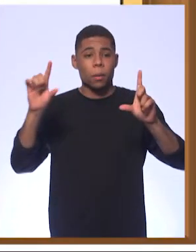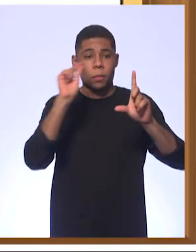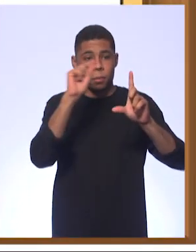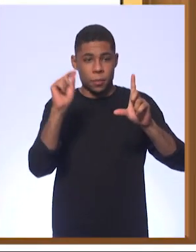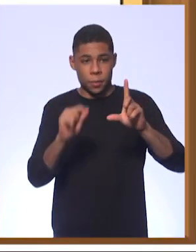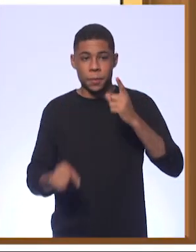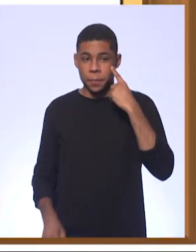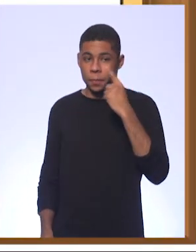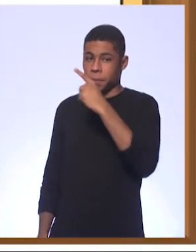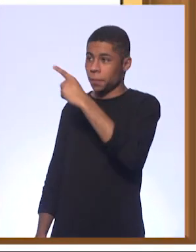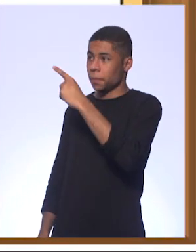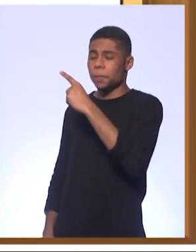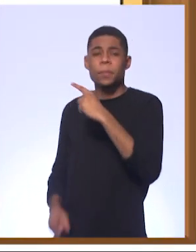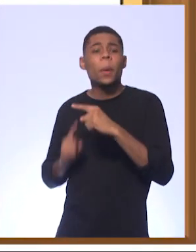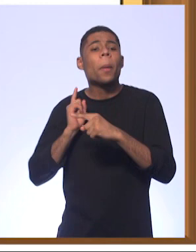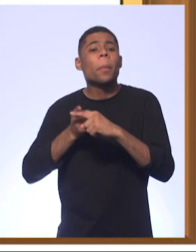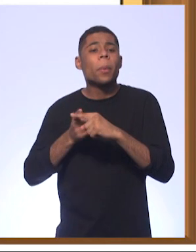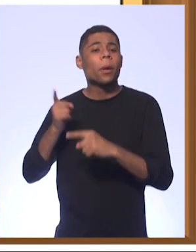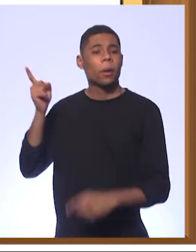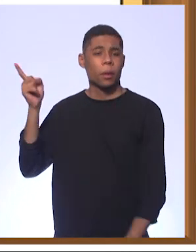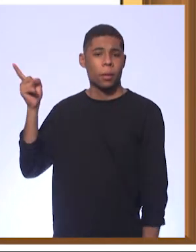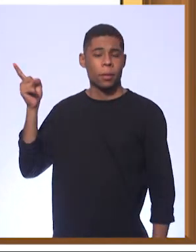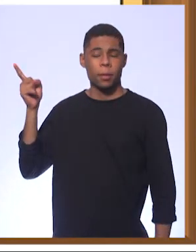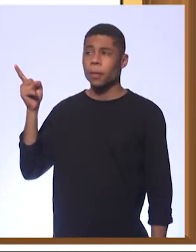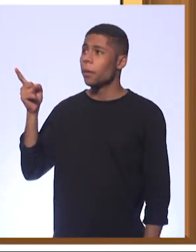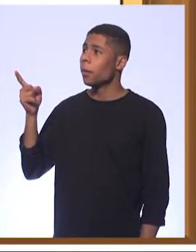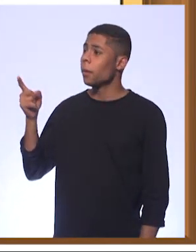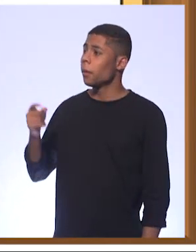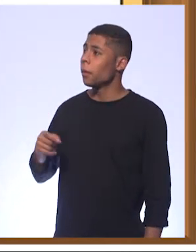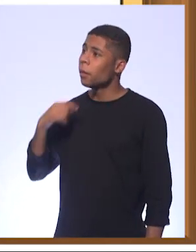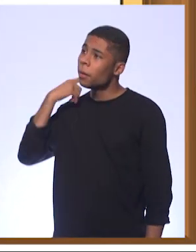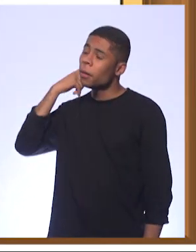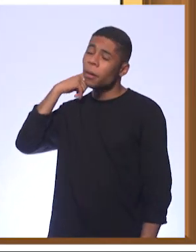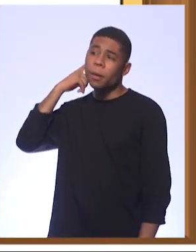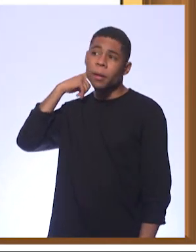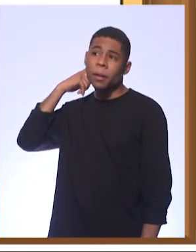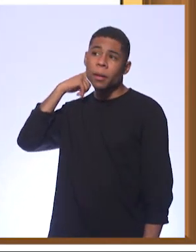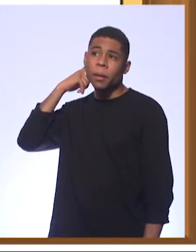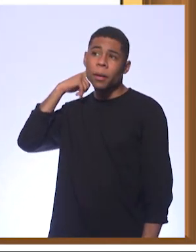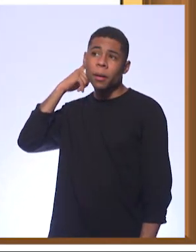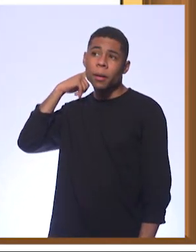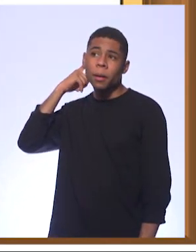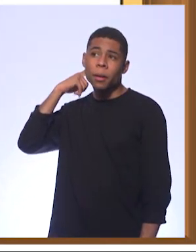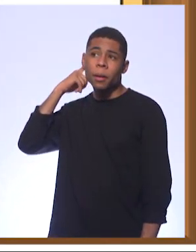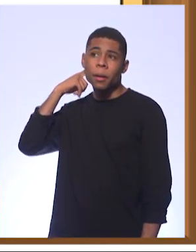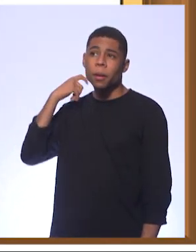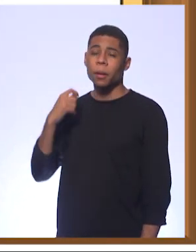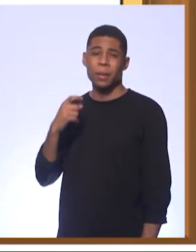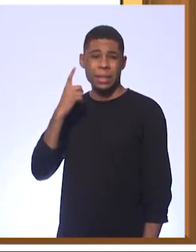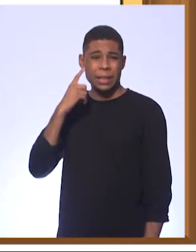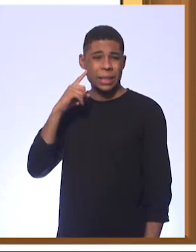que eu coloquei esse mapa que está aí? Porque eu vejo